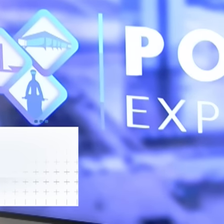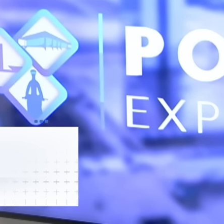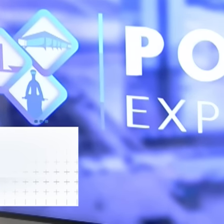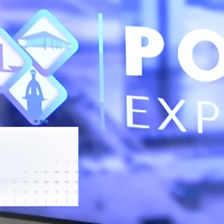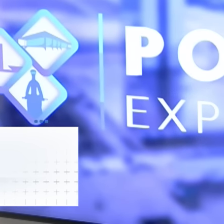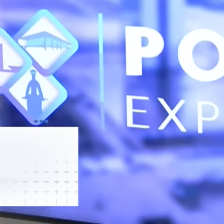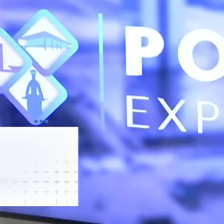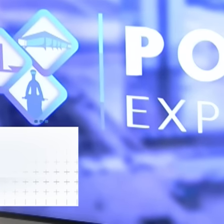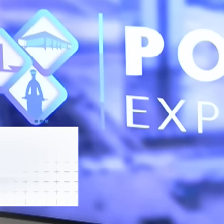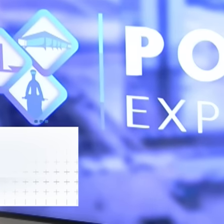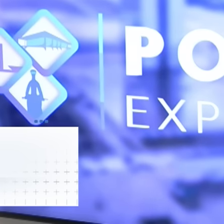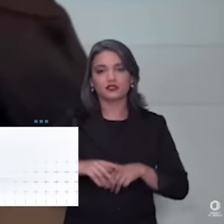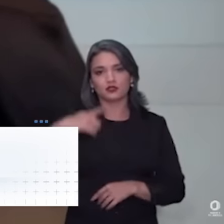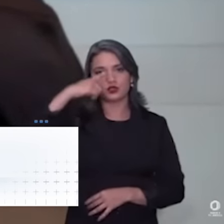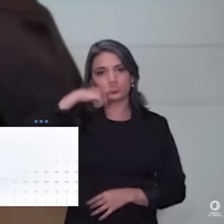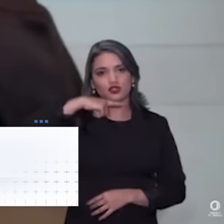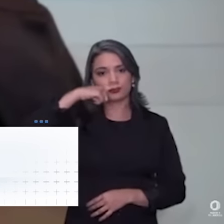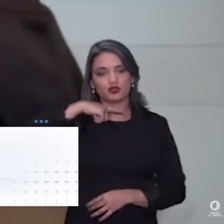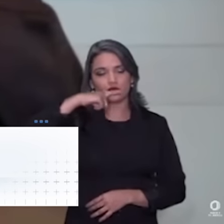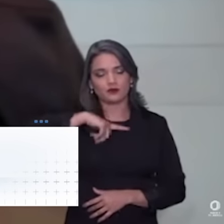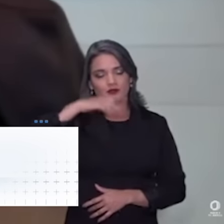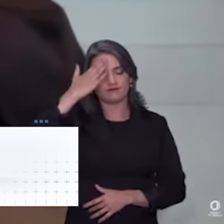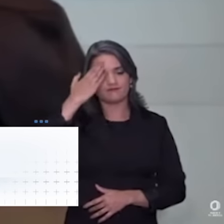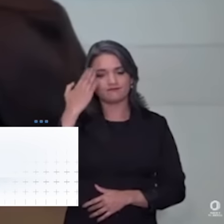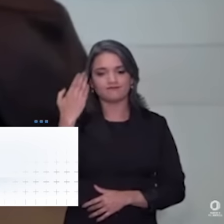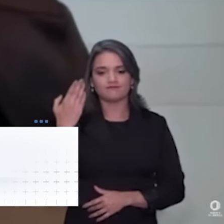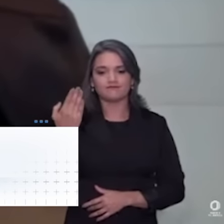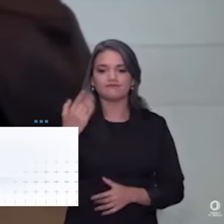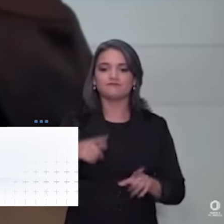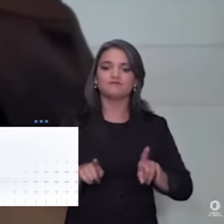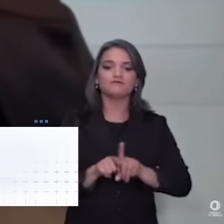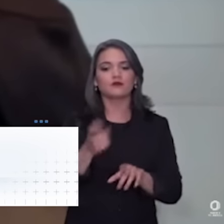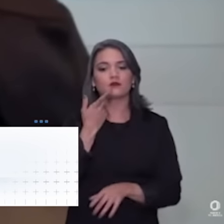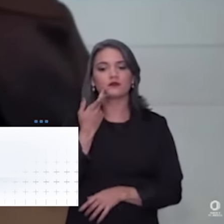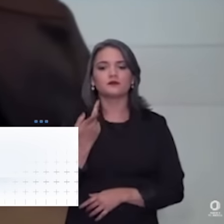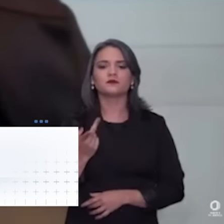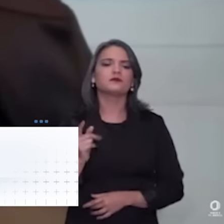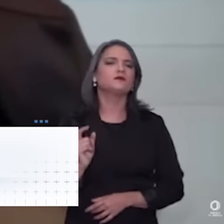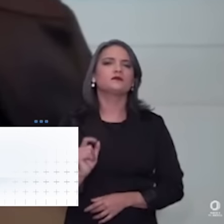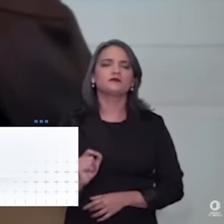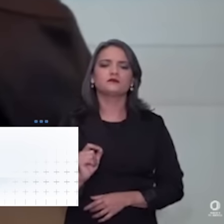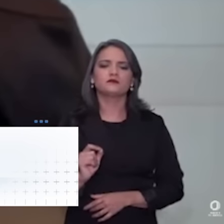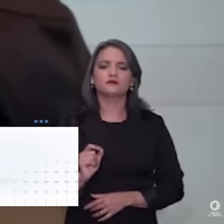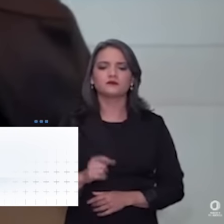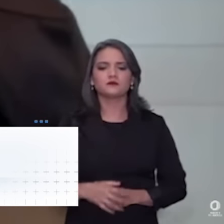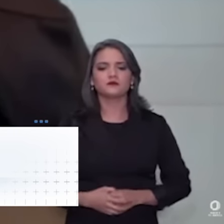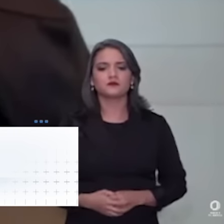para colocar no ar. Vamos lá? E reiterar, presidente,